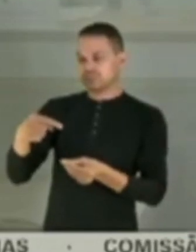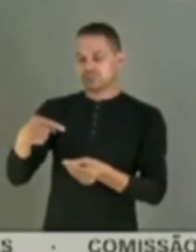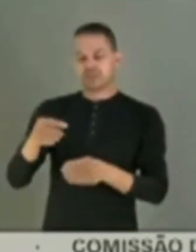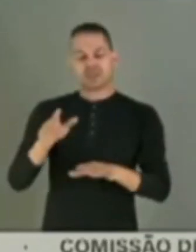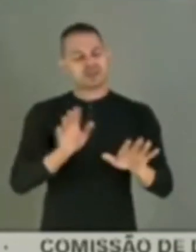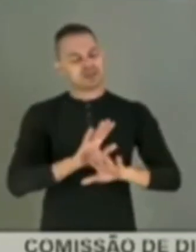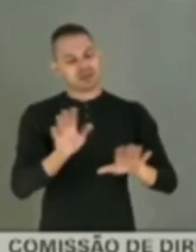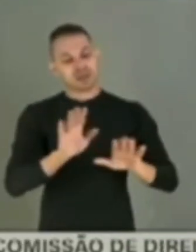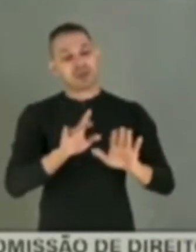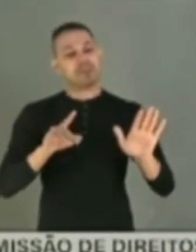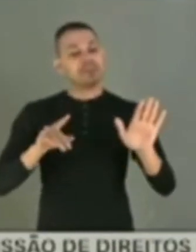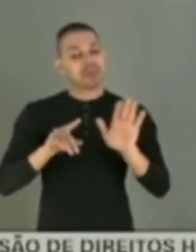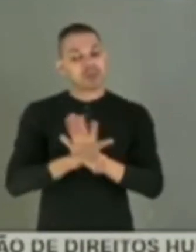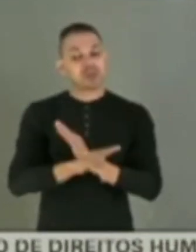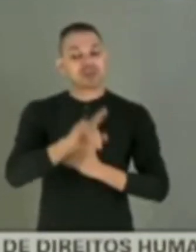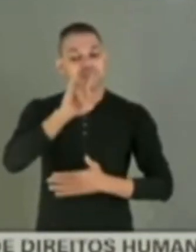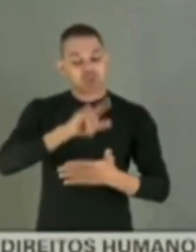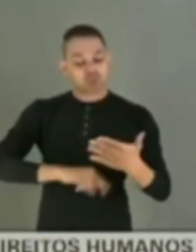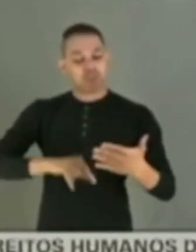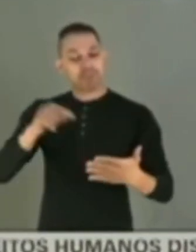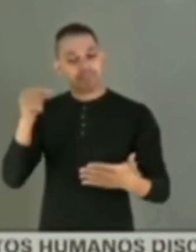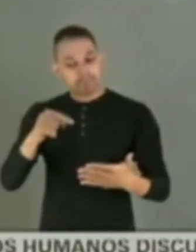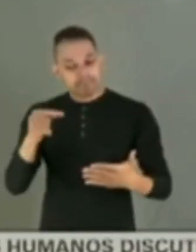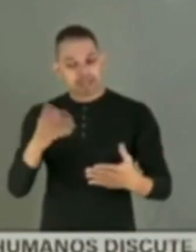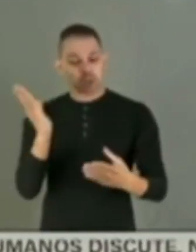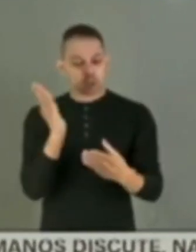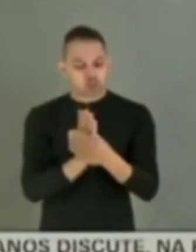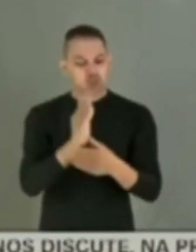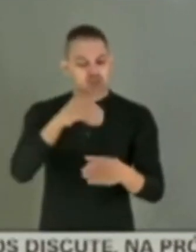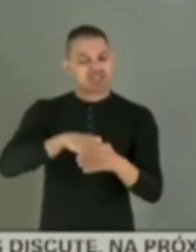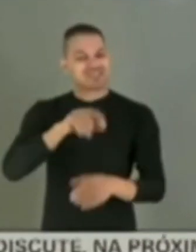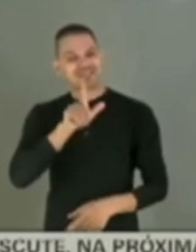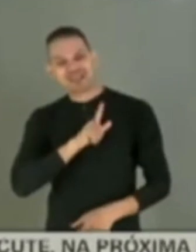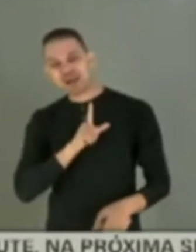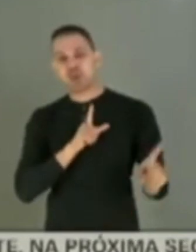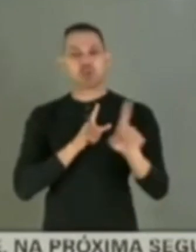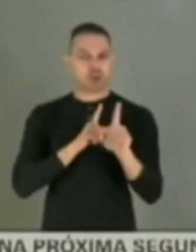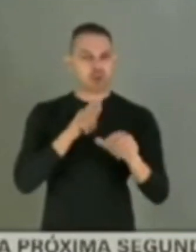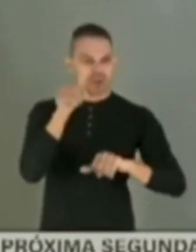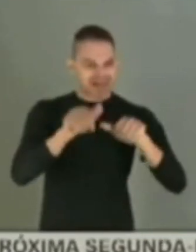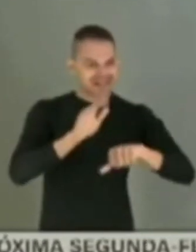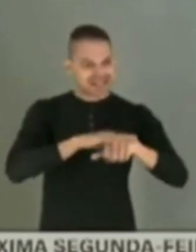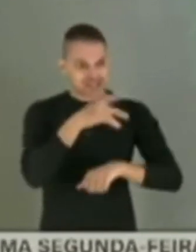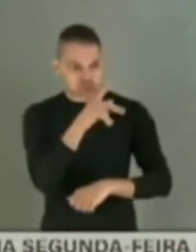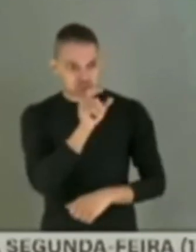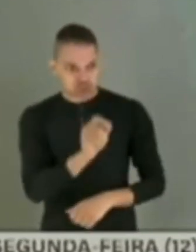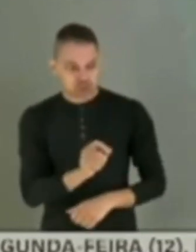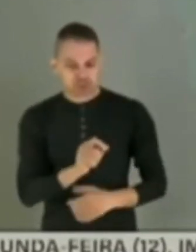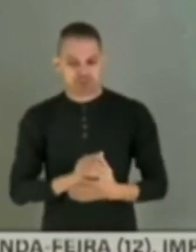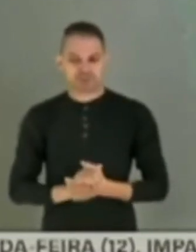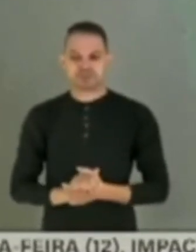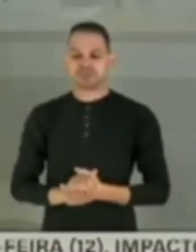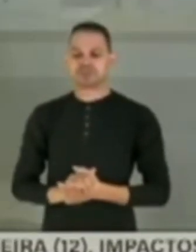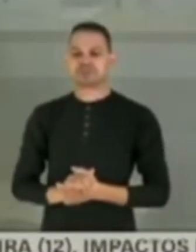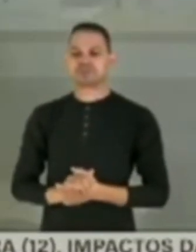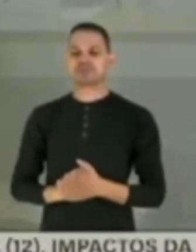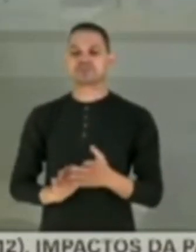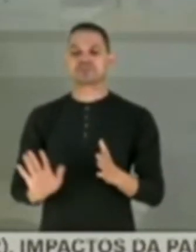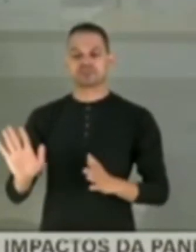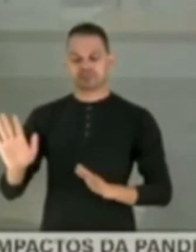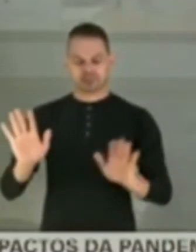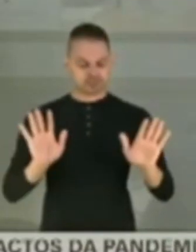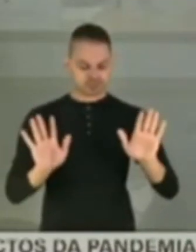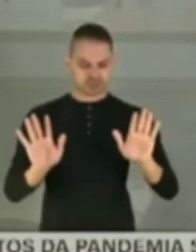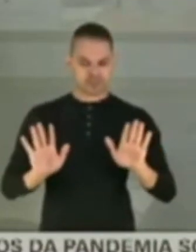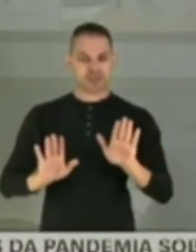A pergunta aqui é se aquele documento estava no processo e foi, portanto, analisado. William, só assim, professor, para ajudar, o